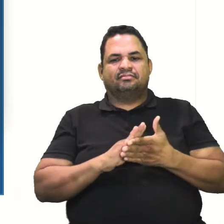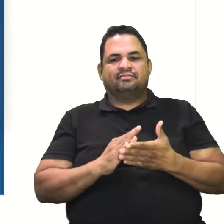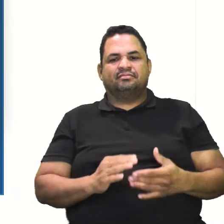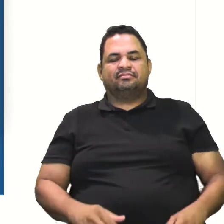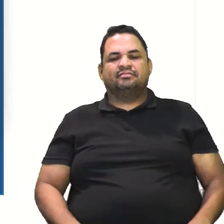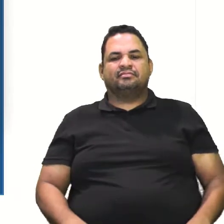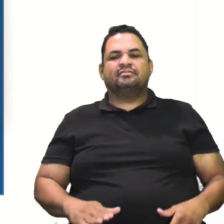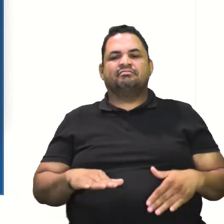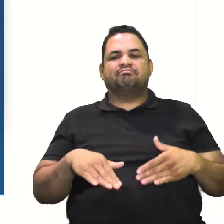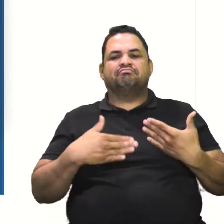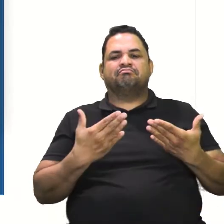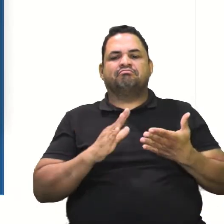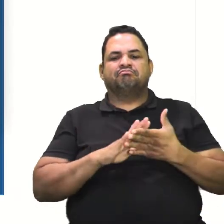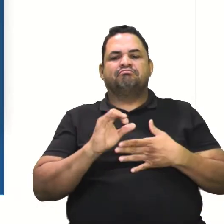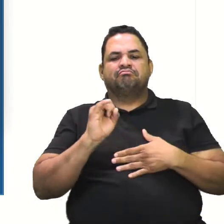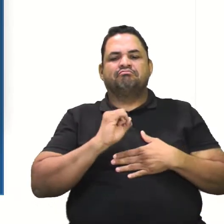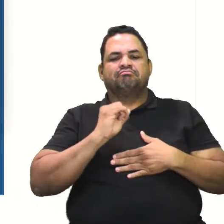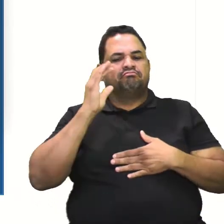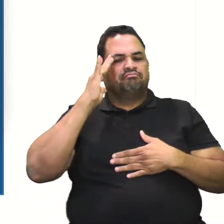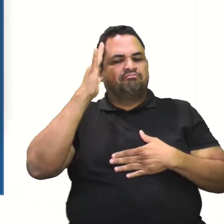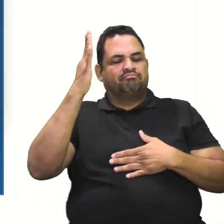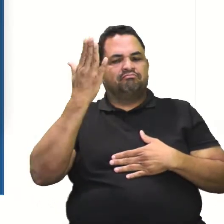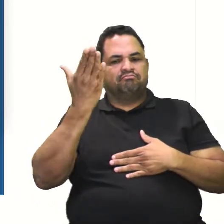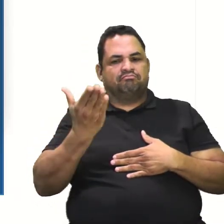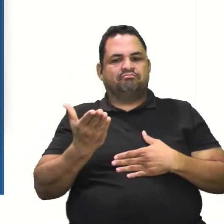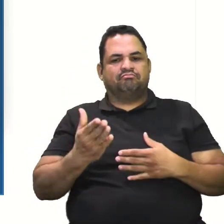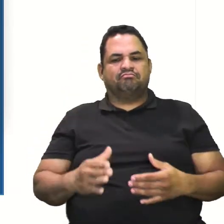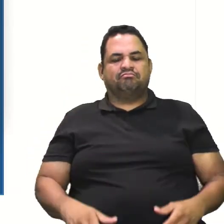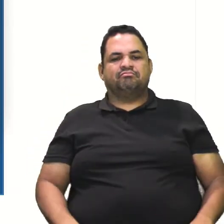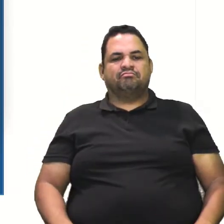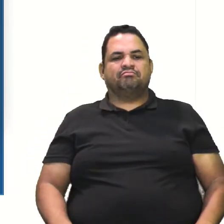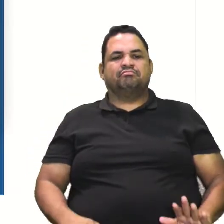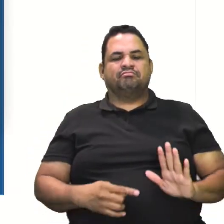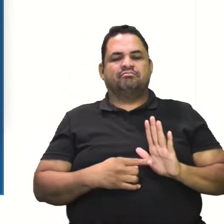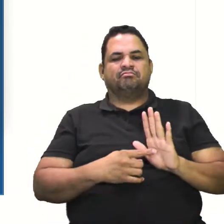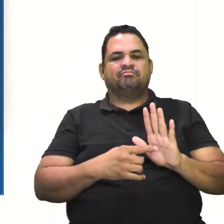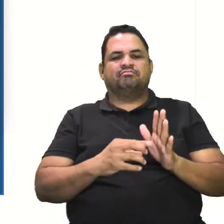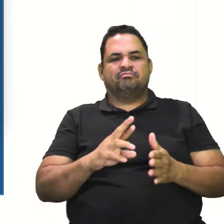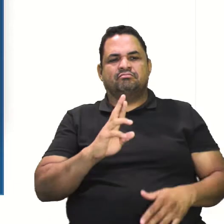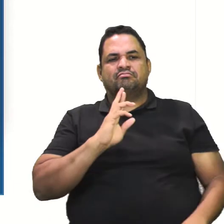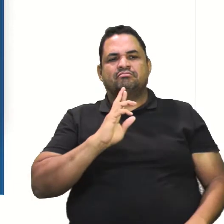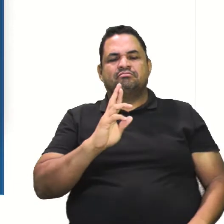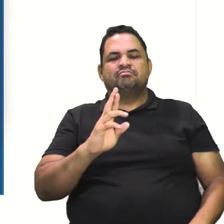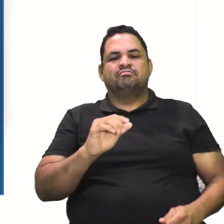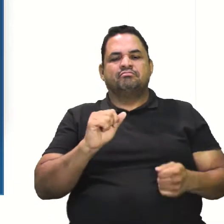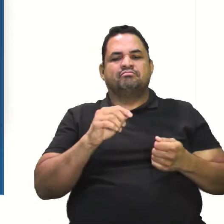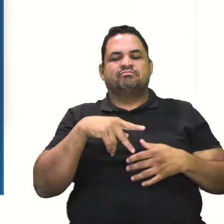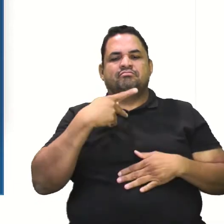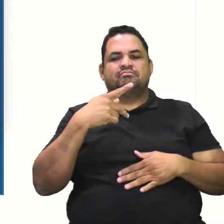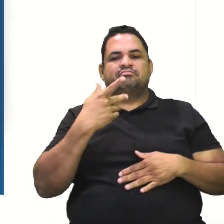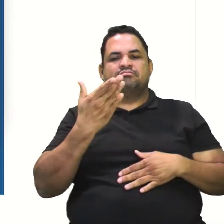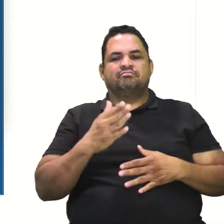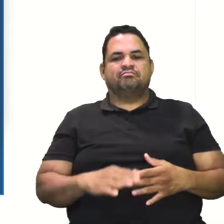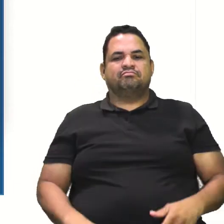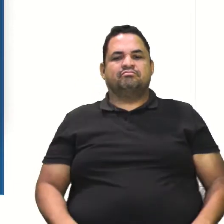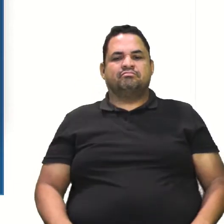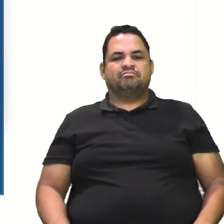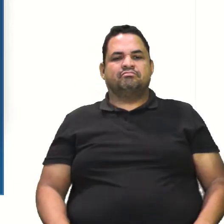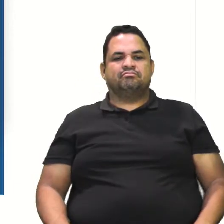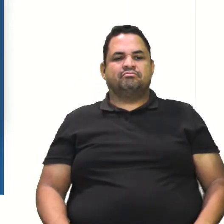das cônicas, qual que você imagina que seja? Aí, no caso, a gente já está mostrando a resposta para vocês e falando que seria